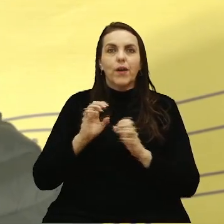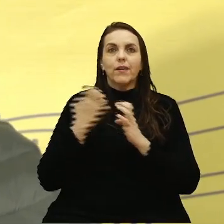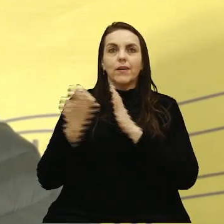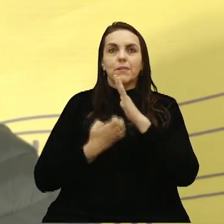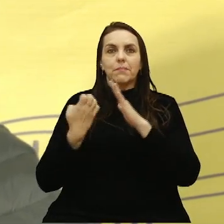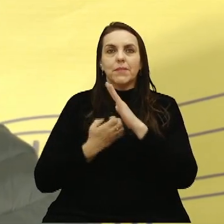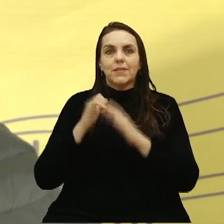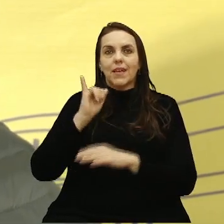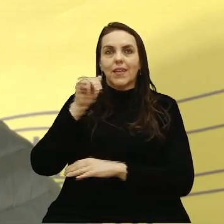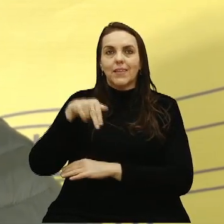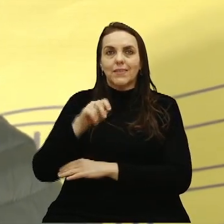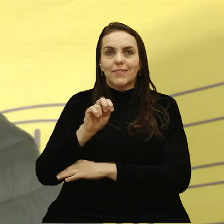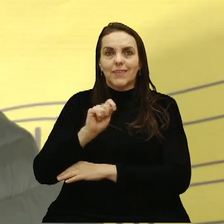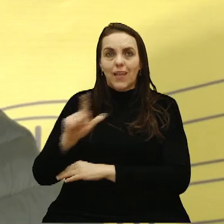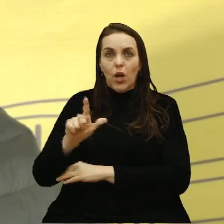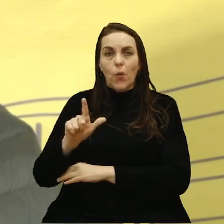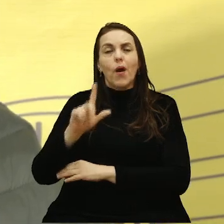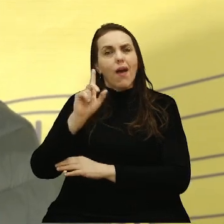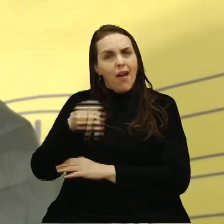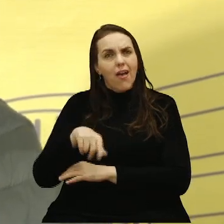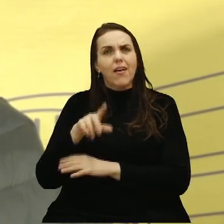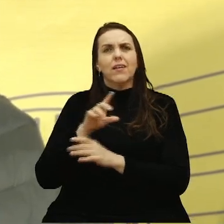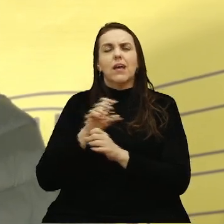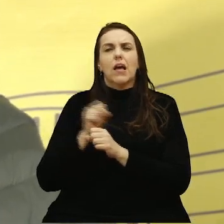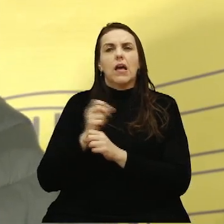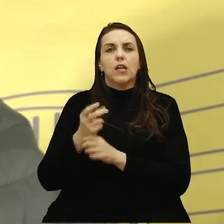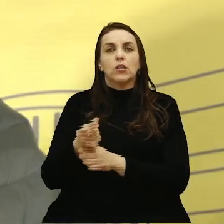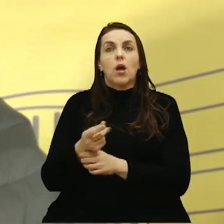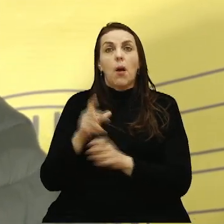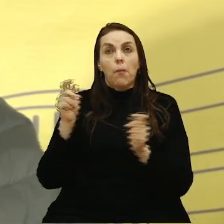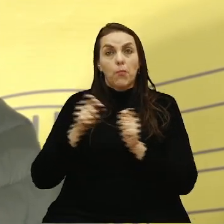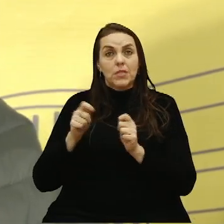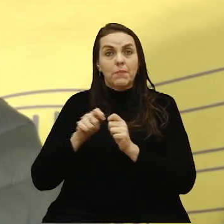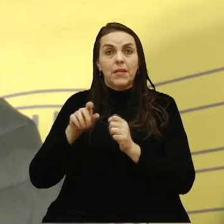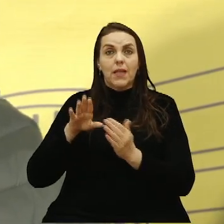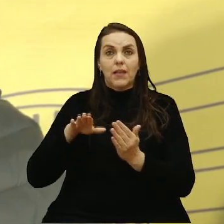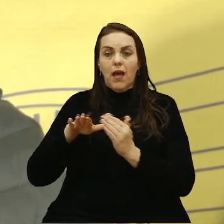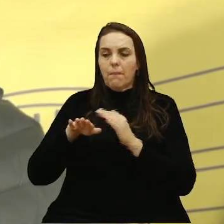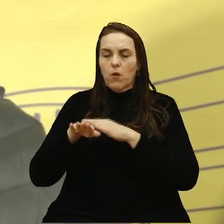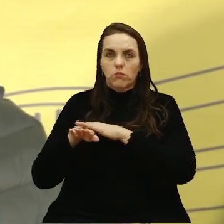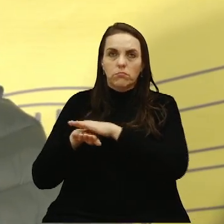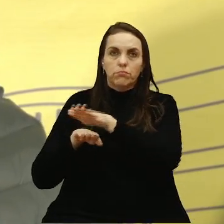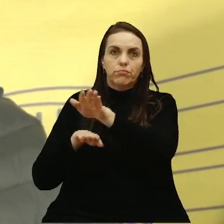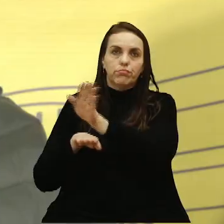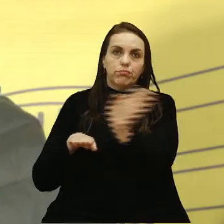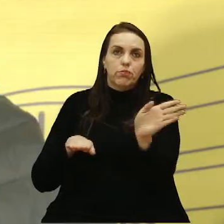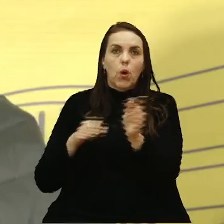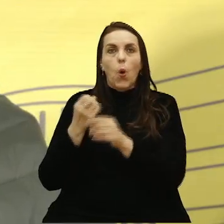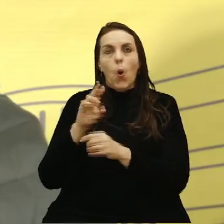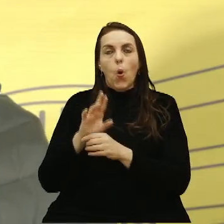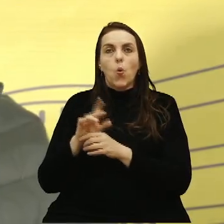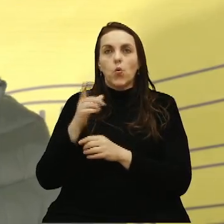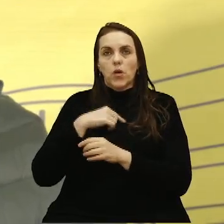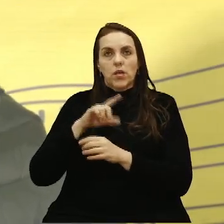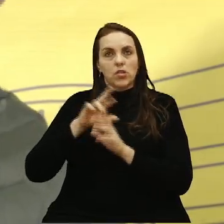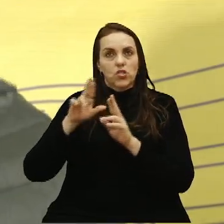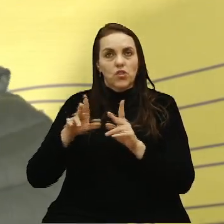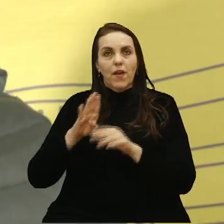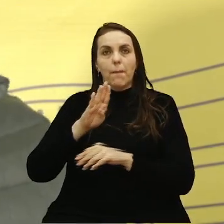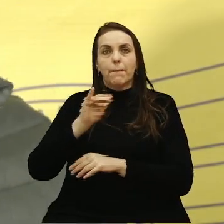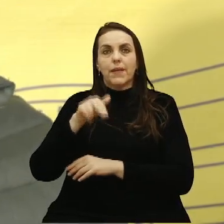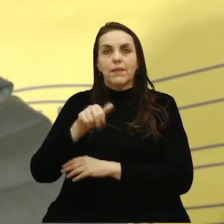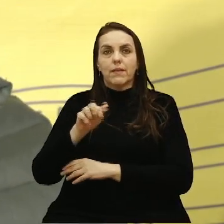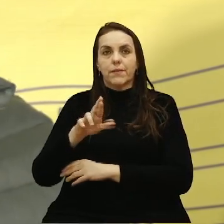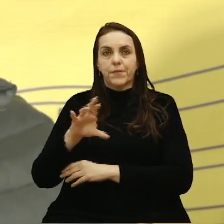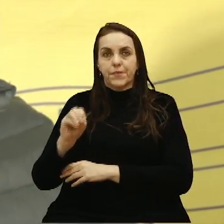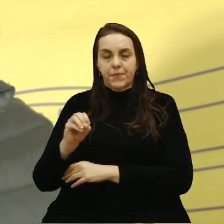instalada. E nosso pedido é justamente esse, a possibilidade de uma mão inglesa ou sistema binário, né, de fazer o contorno pela Travessa Rio Grande e acessar